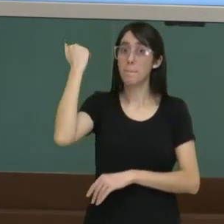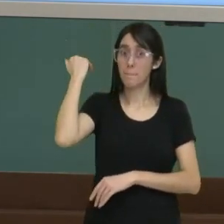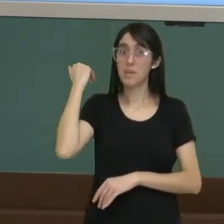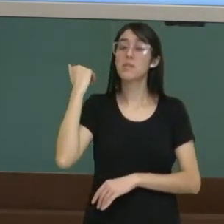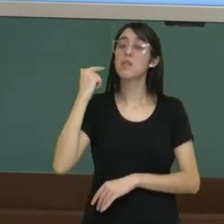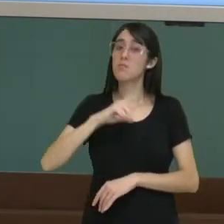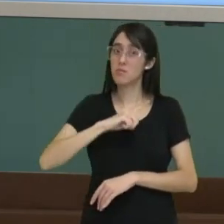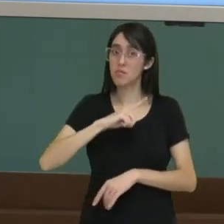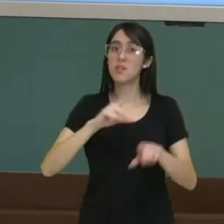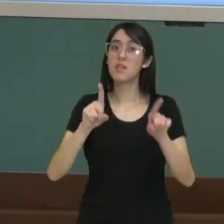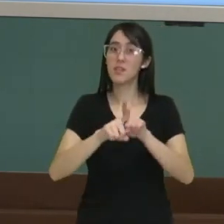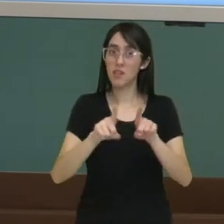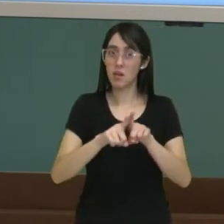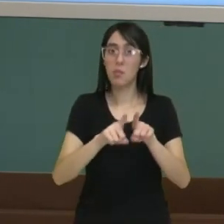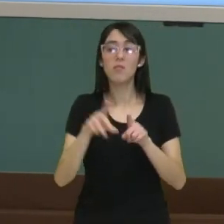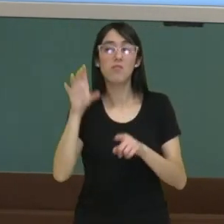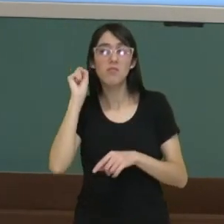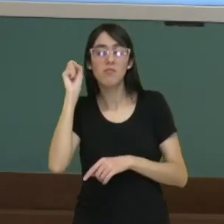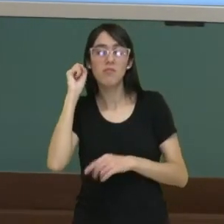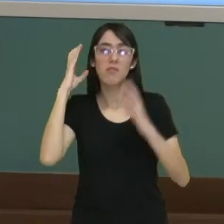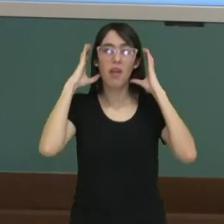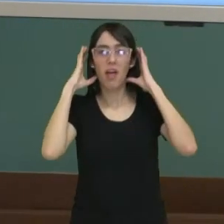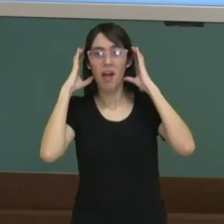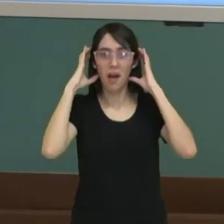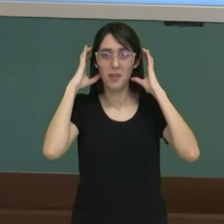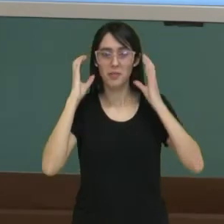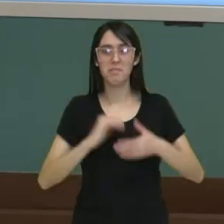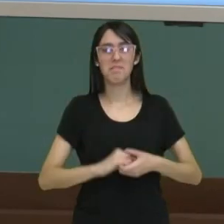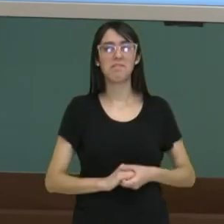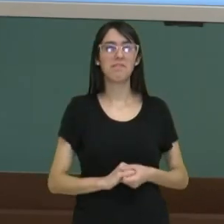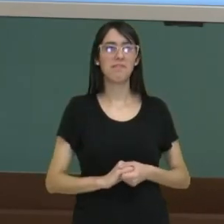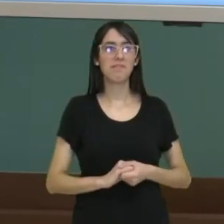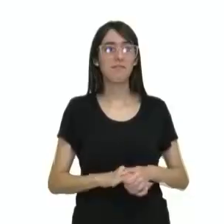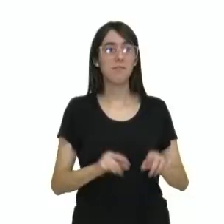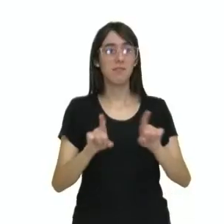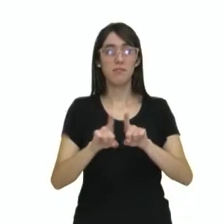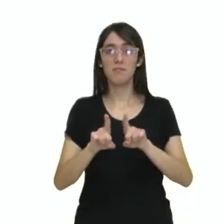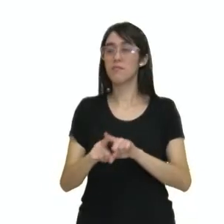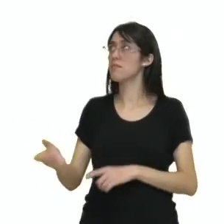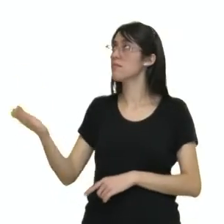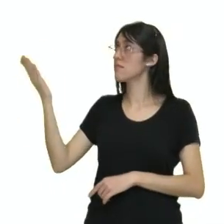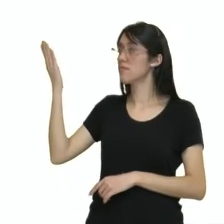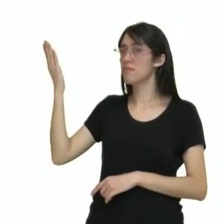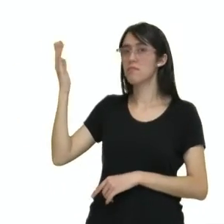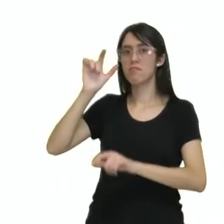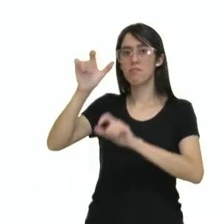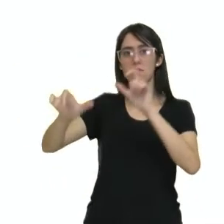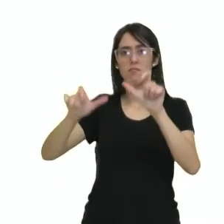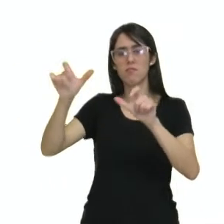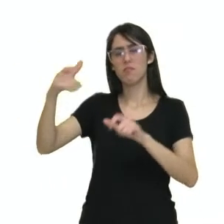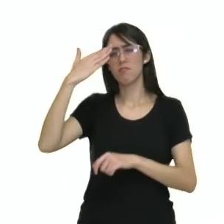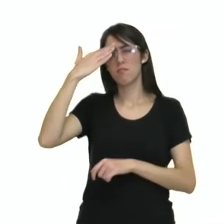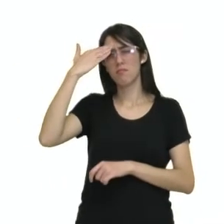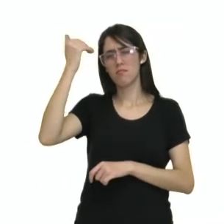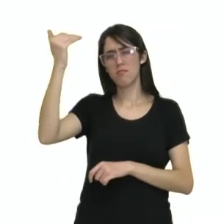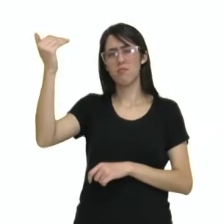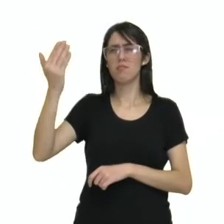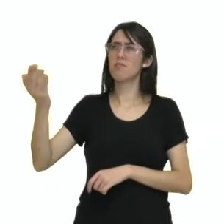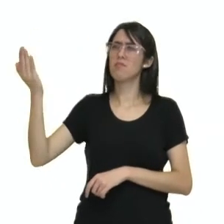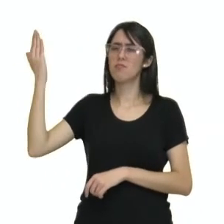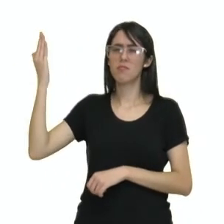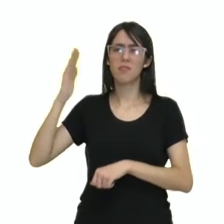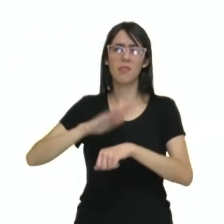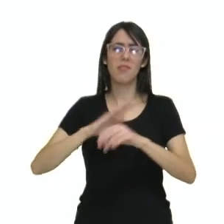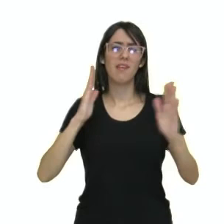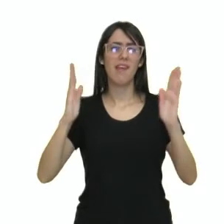para ouvir esses programas de rádio. Aqui a gente tem grandes figuras da era do rádio, né?